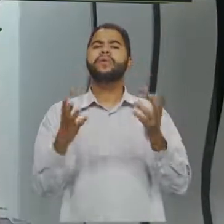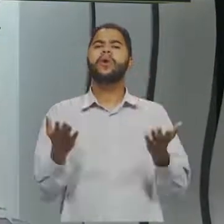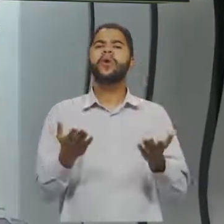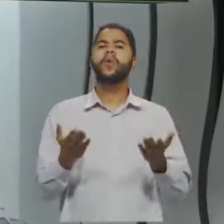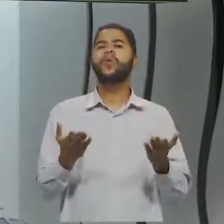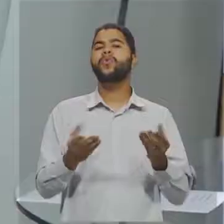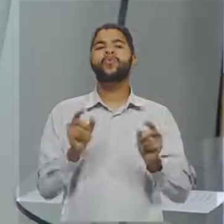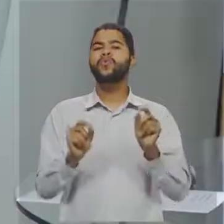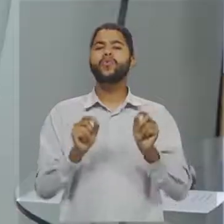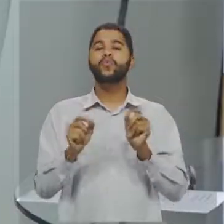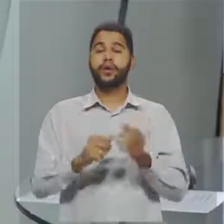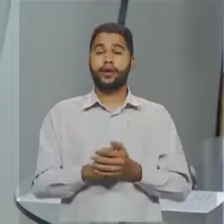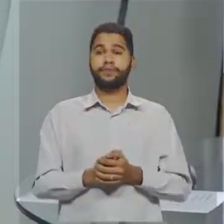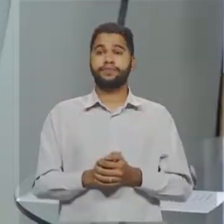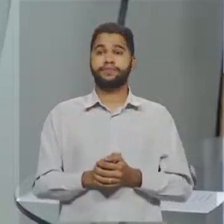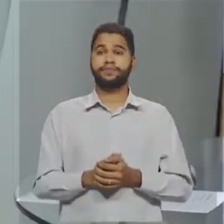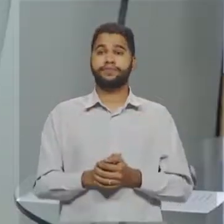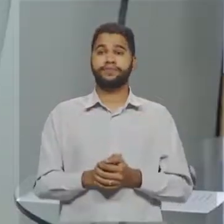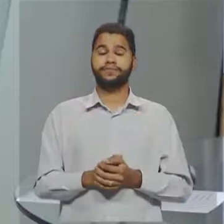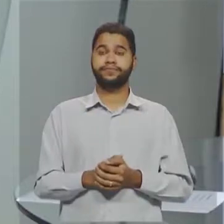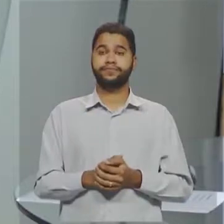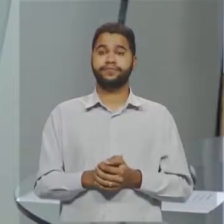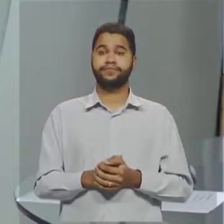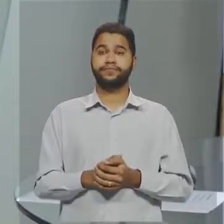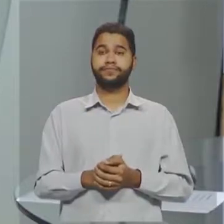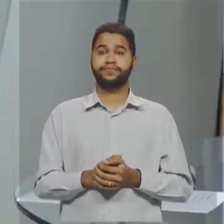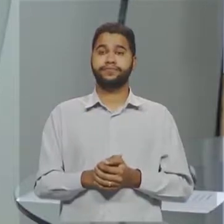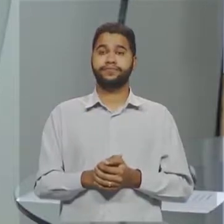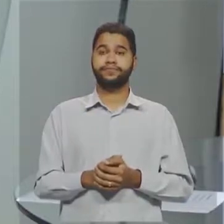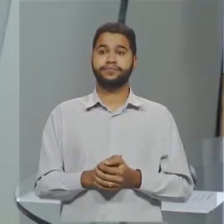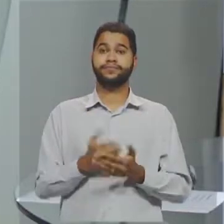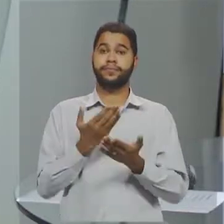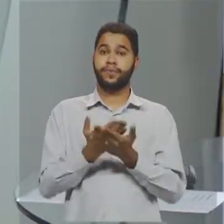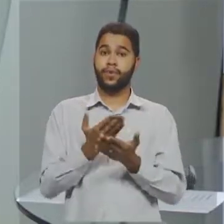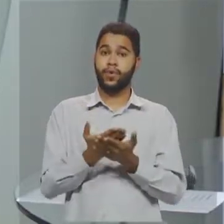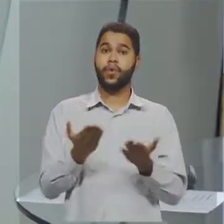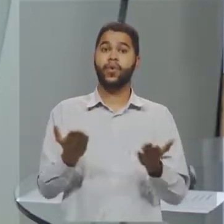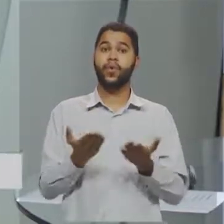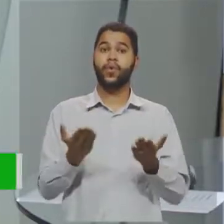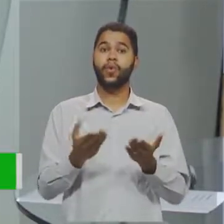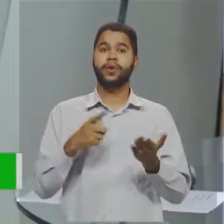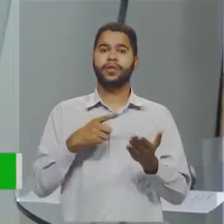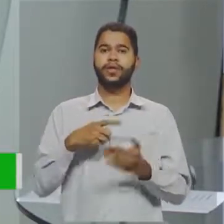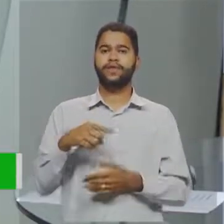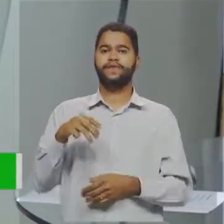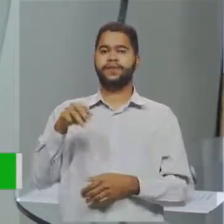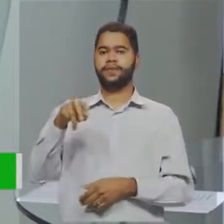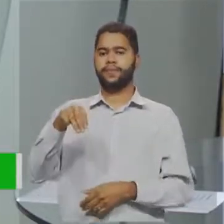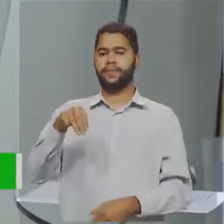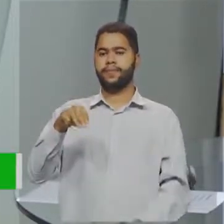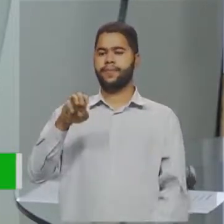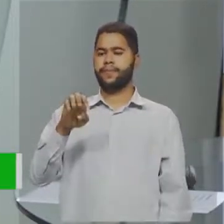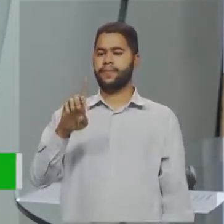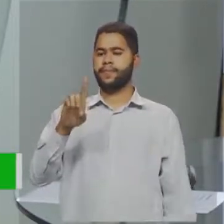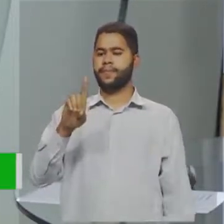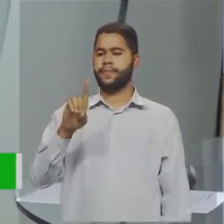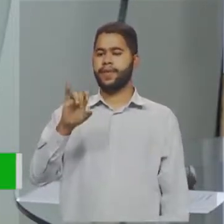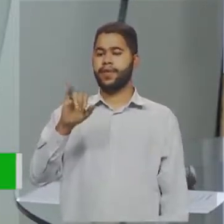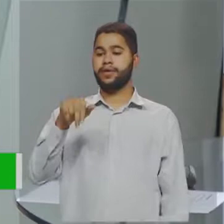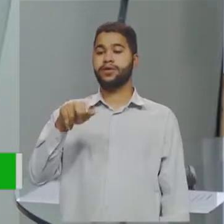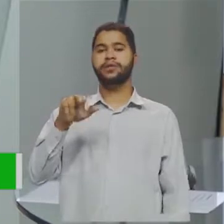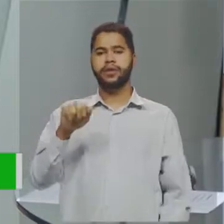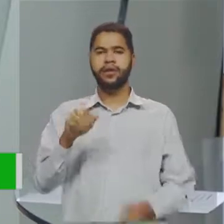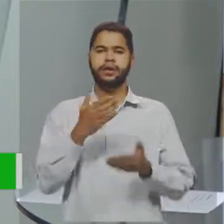ensino médio? Bem, nessa aula de hoje nós trabalhamos com mediana, né? E exercícios de